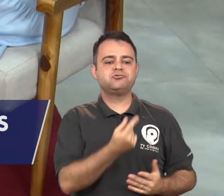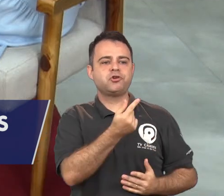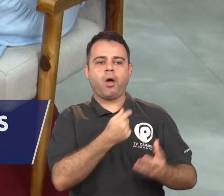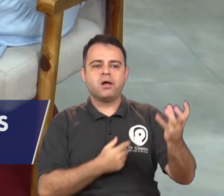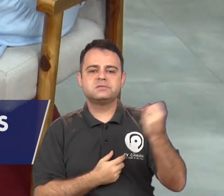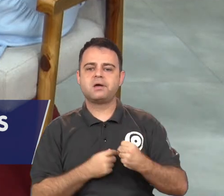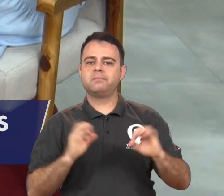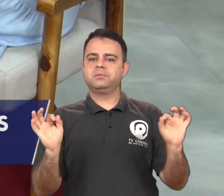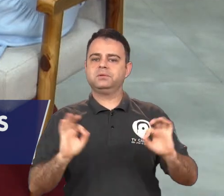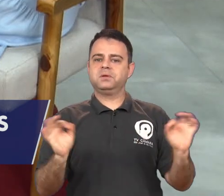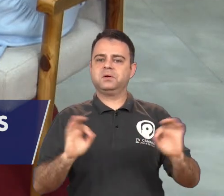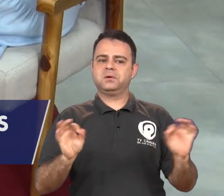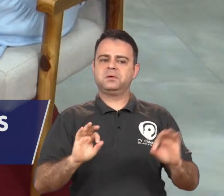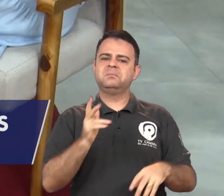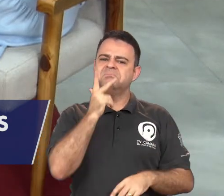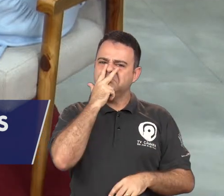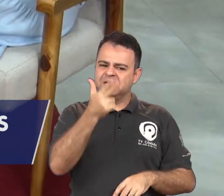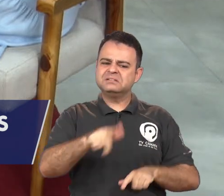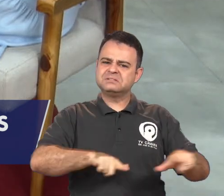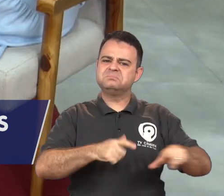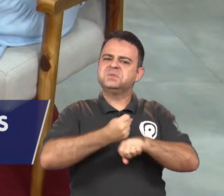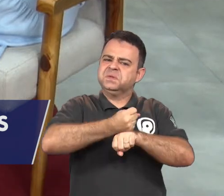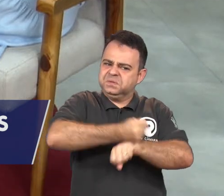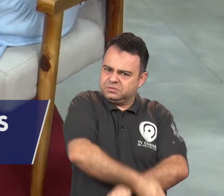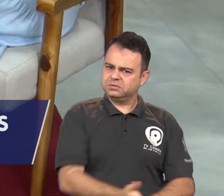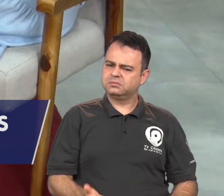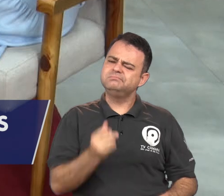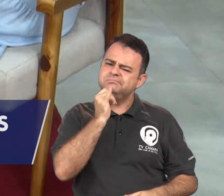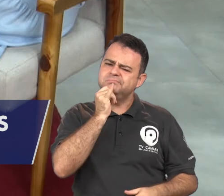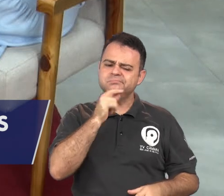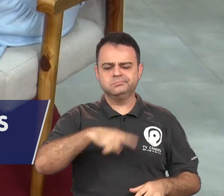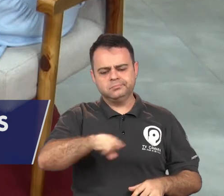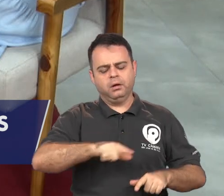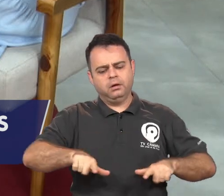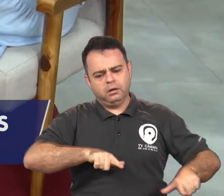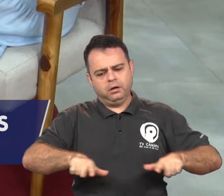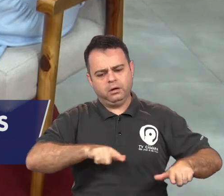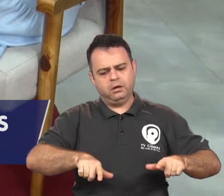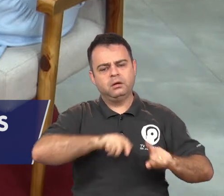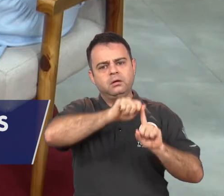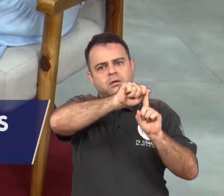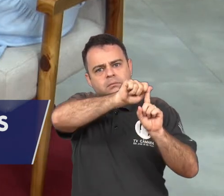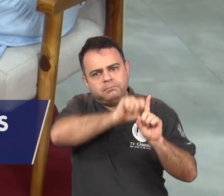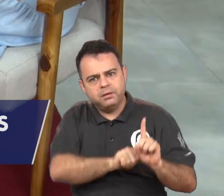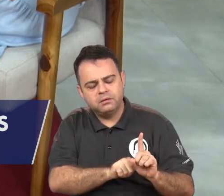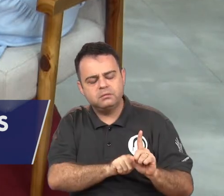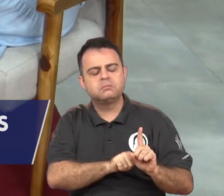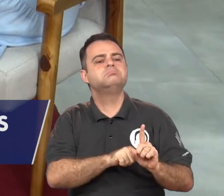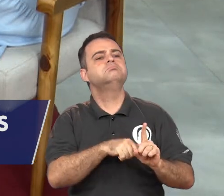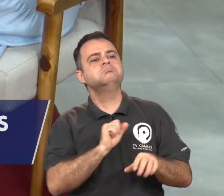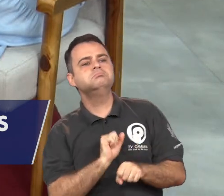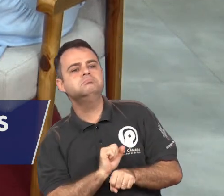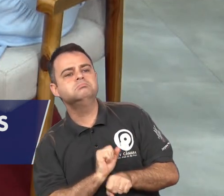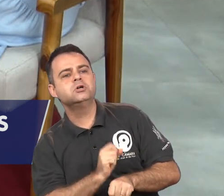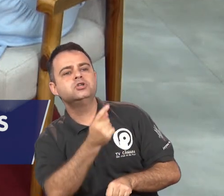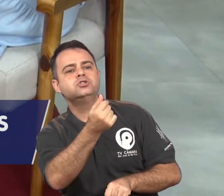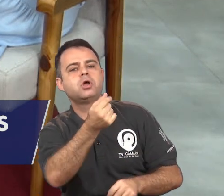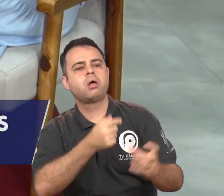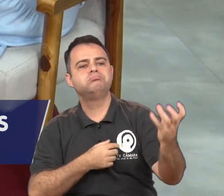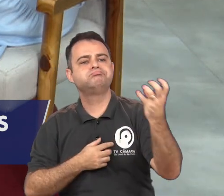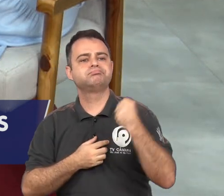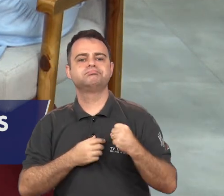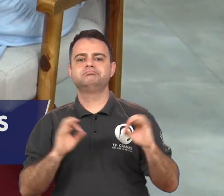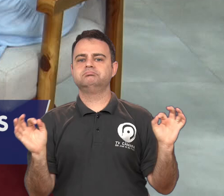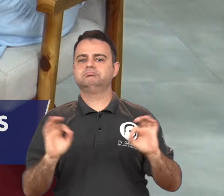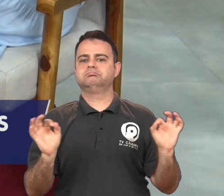acabo dizendo até exploração, porque é difícil. Você trabalha, entrega algo de um lado, e em contrapartida você tem que